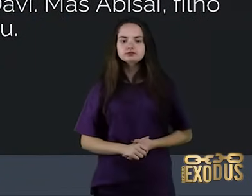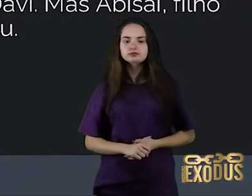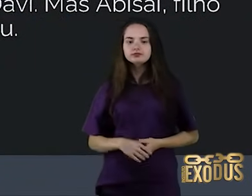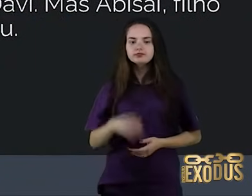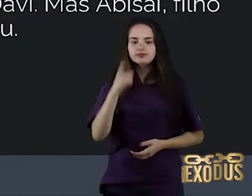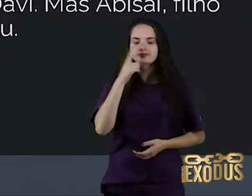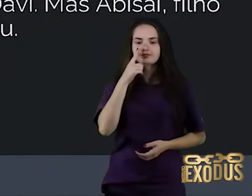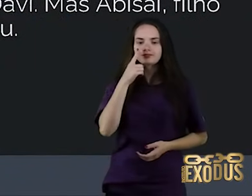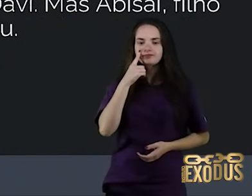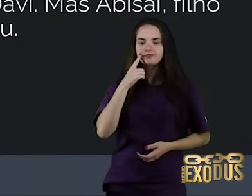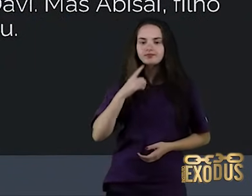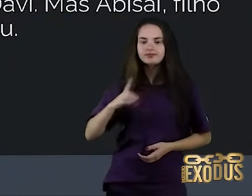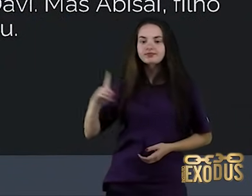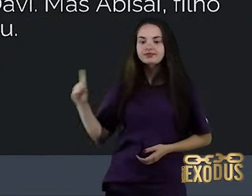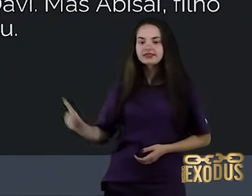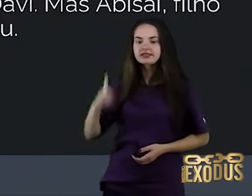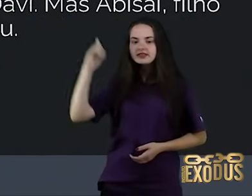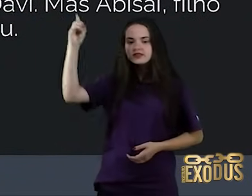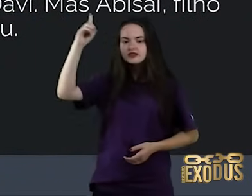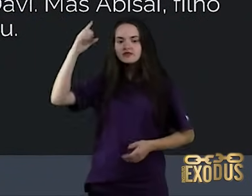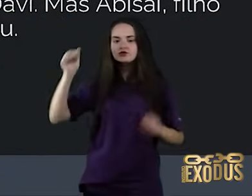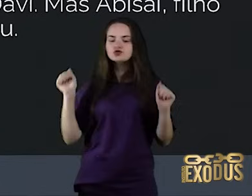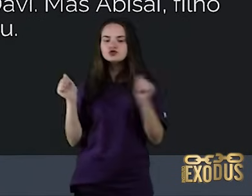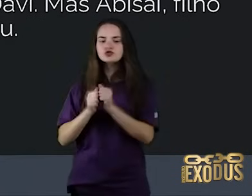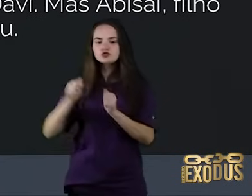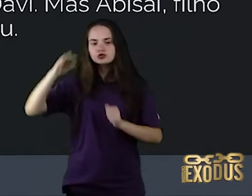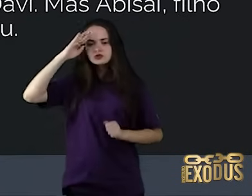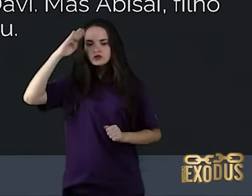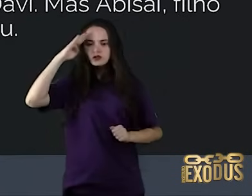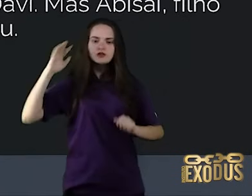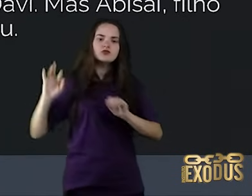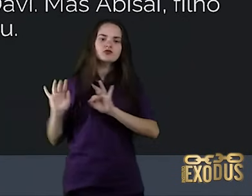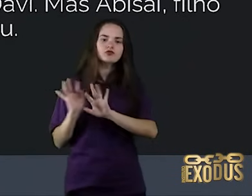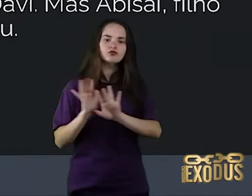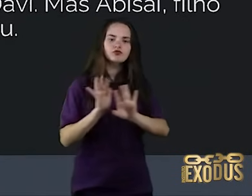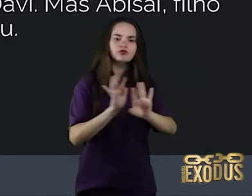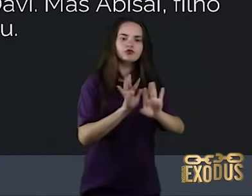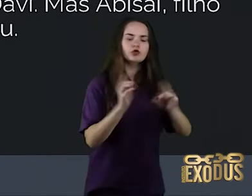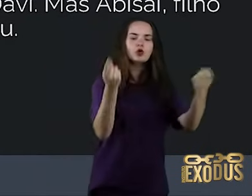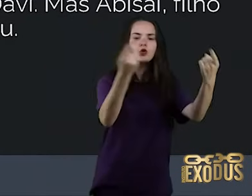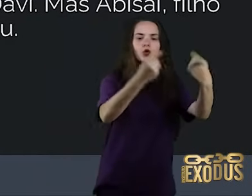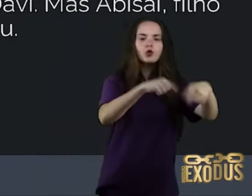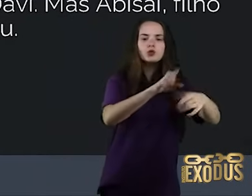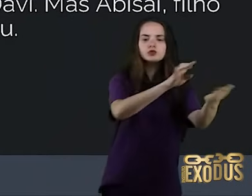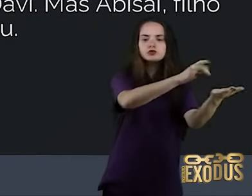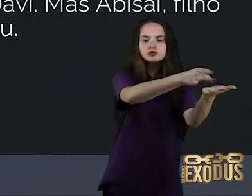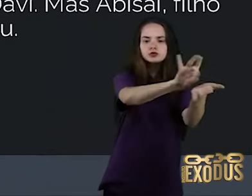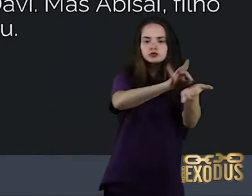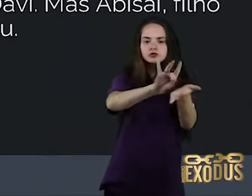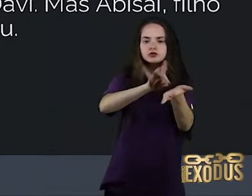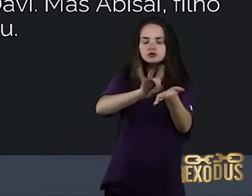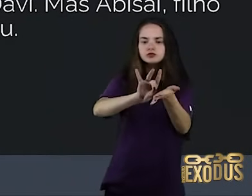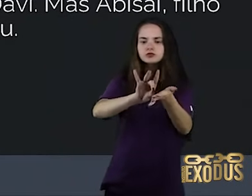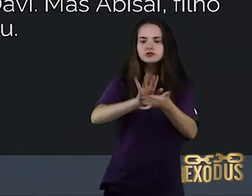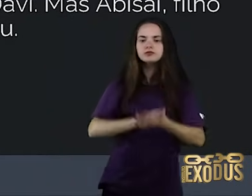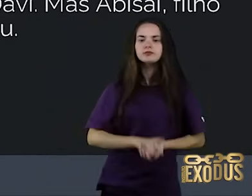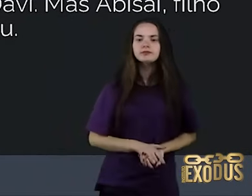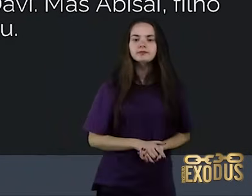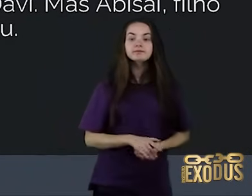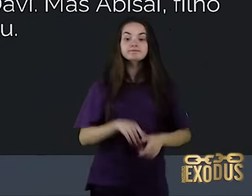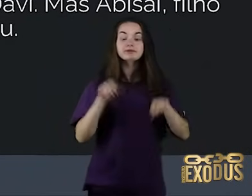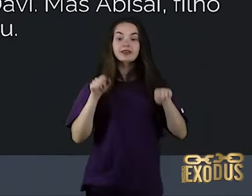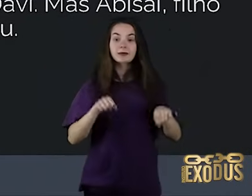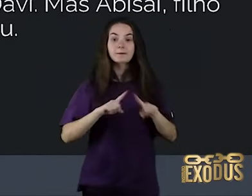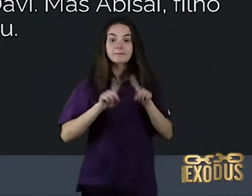seus soldados foram lutar contra os filisteus Davi se cansou muito bibob descendente de Rafa prometeu matar Davi Mas